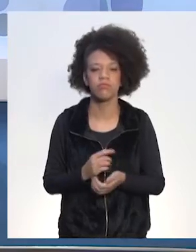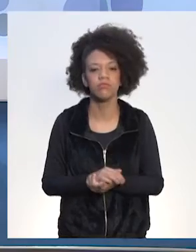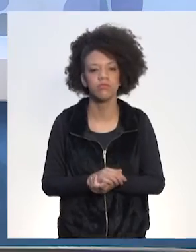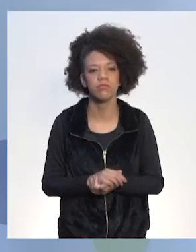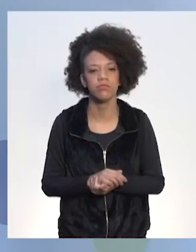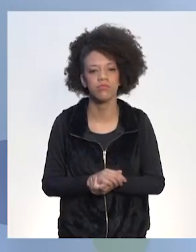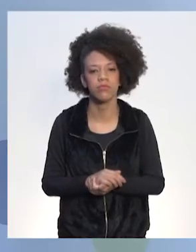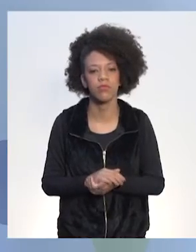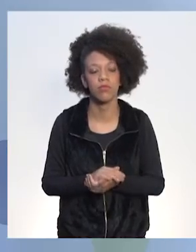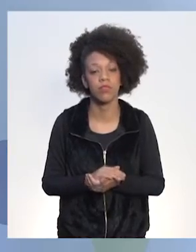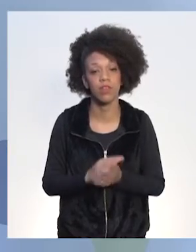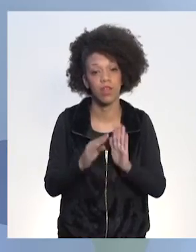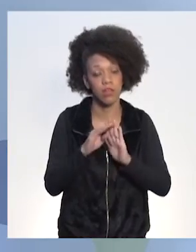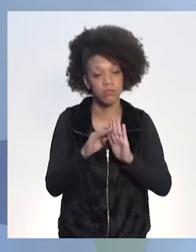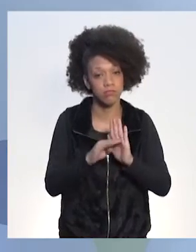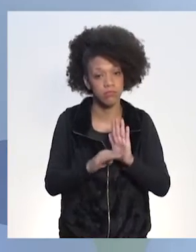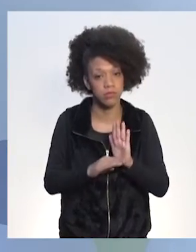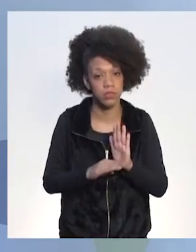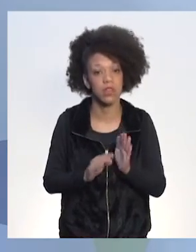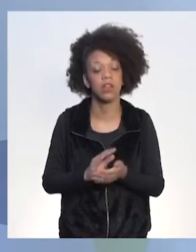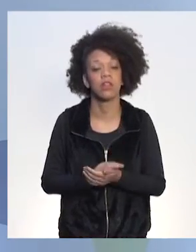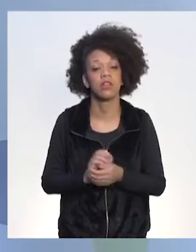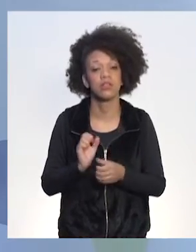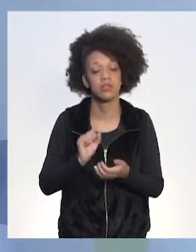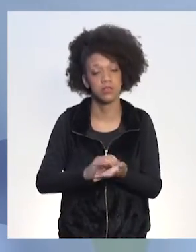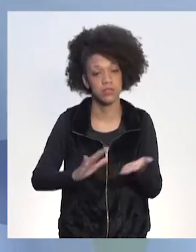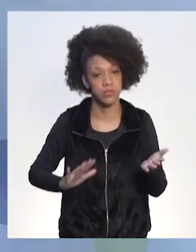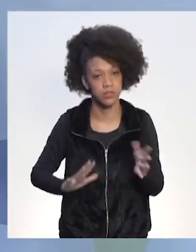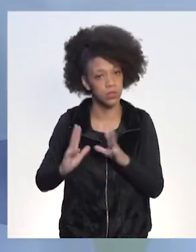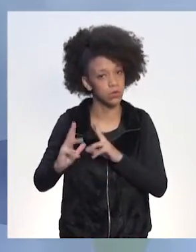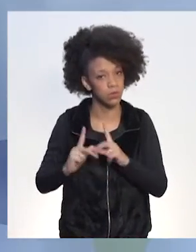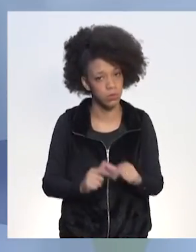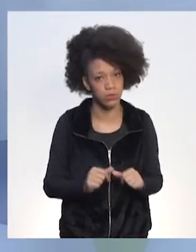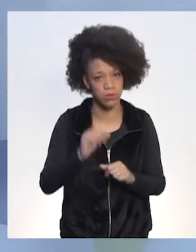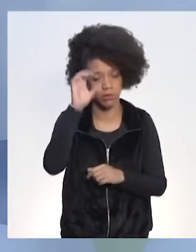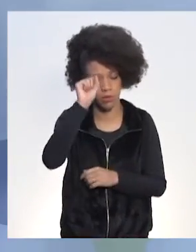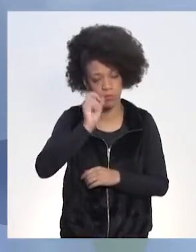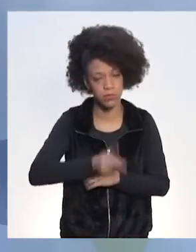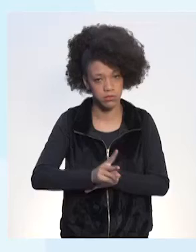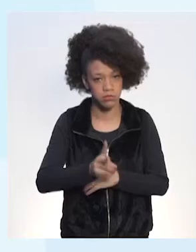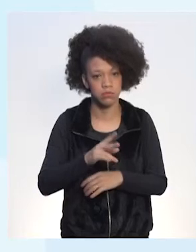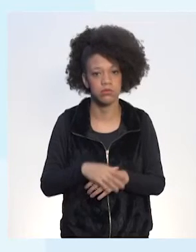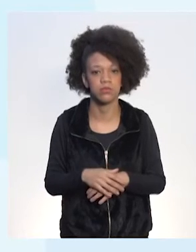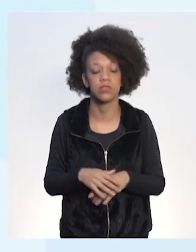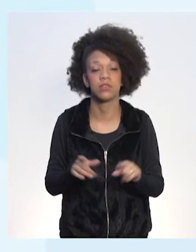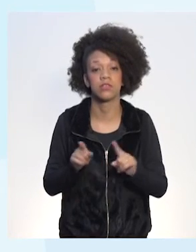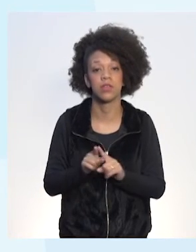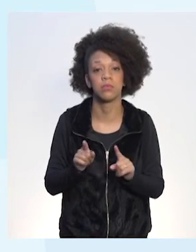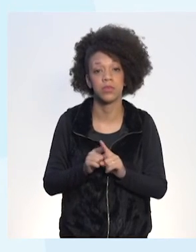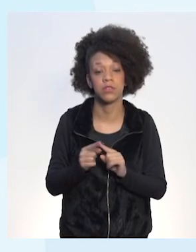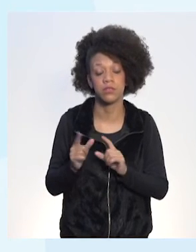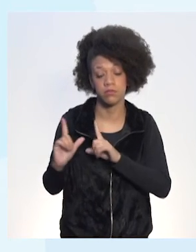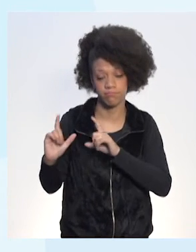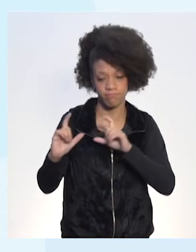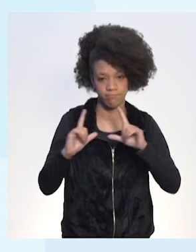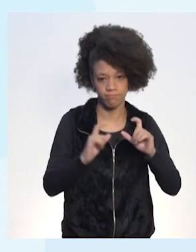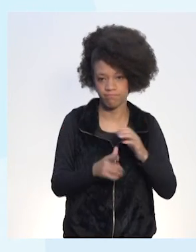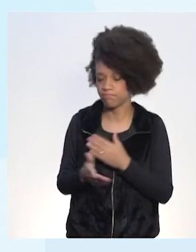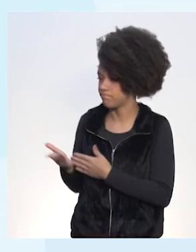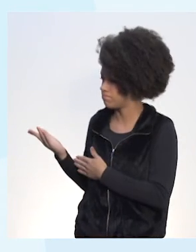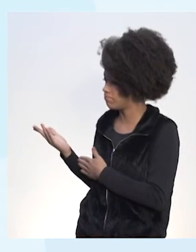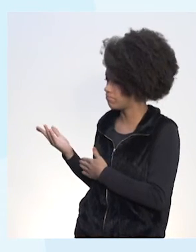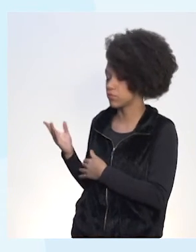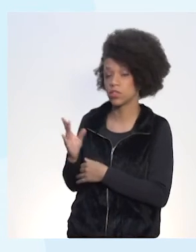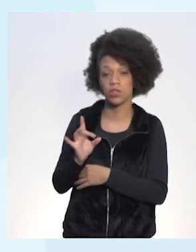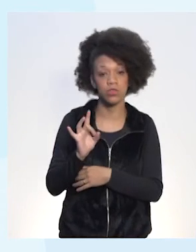A construção, a retirada das atividades é toda do Aprender Sempre. Toda. Inclusive das figuras, tá bom? Só